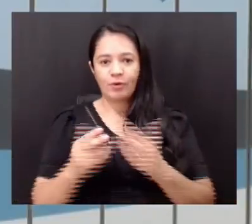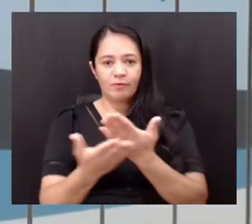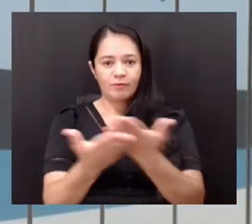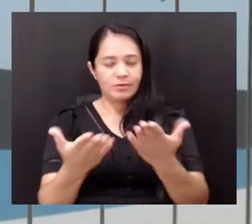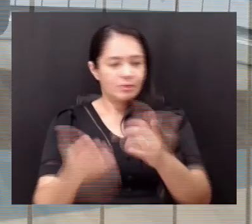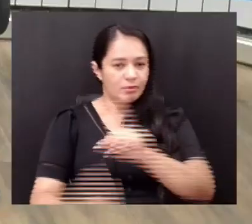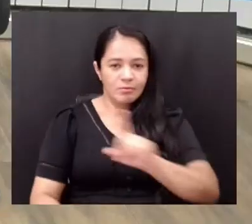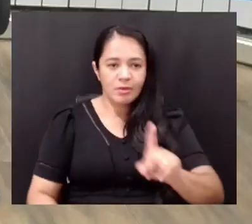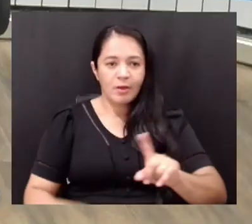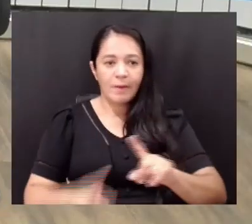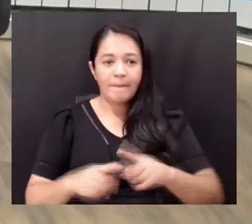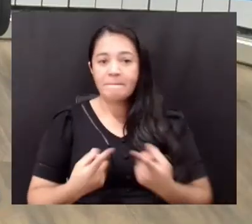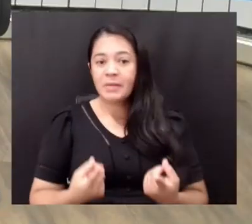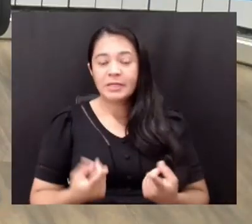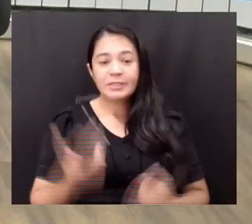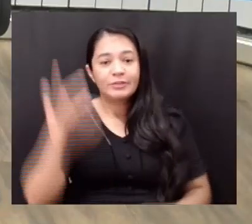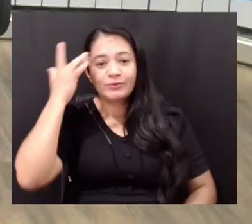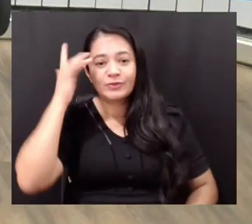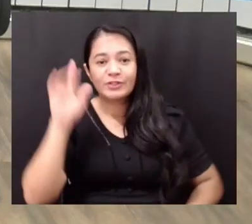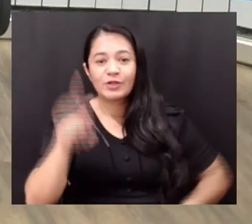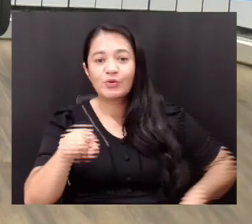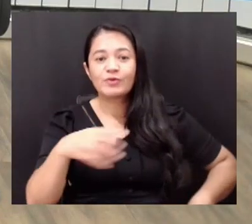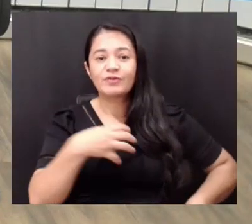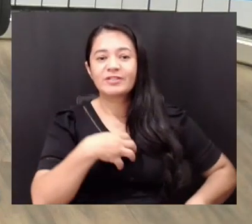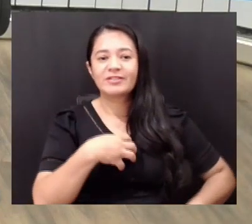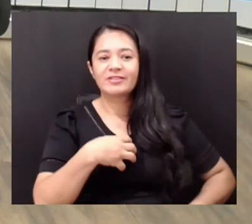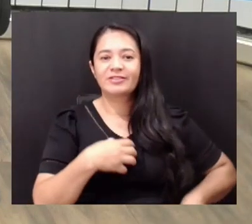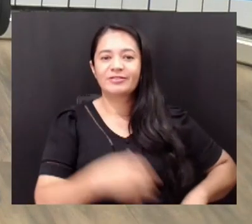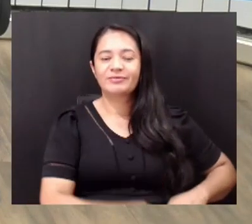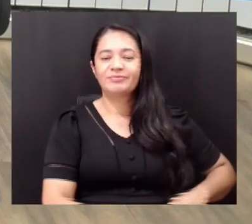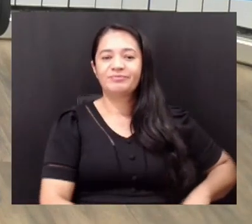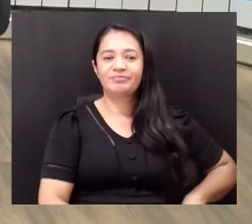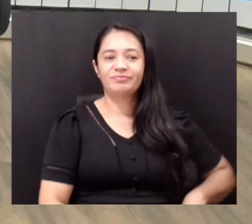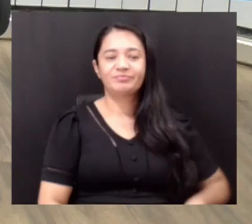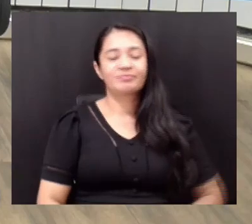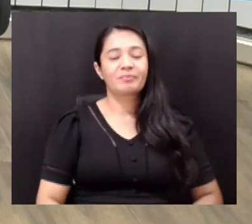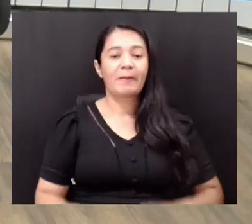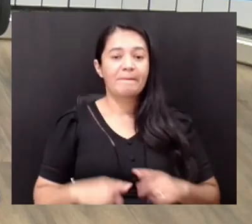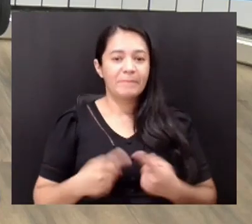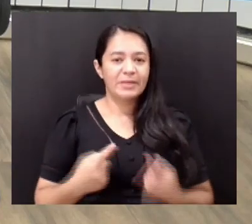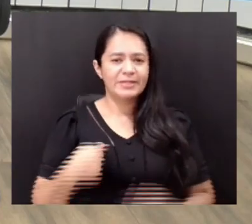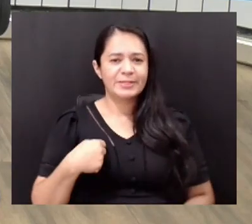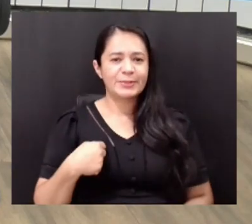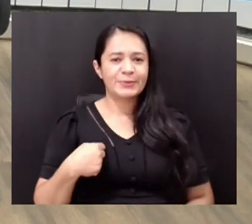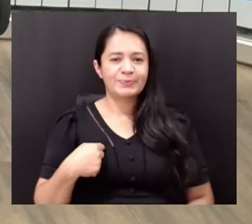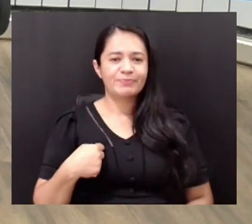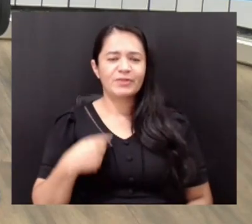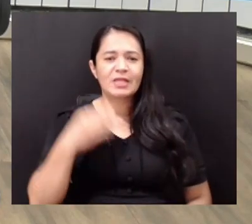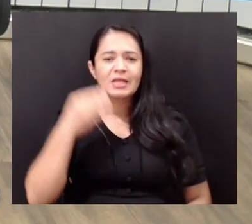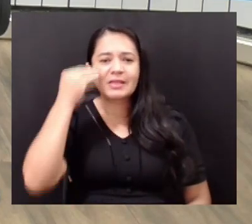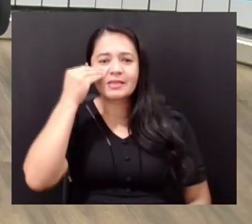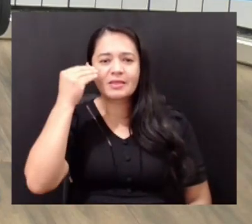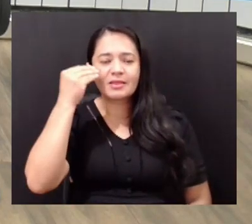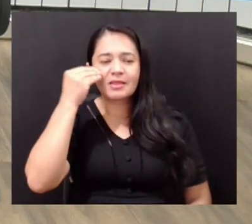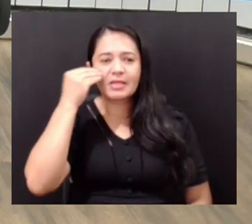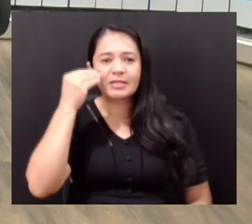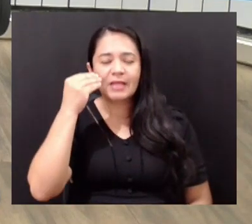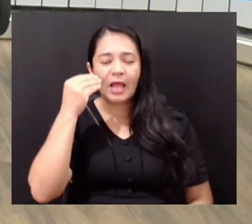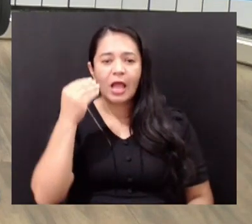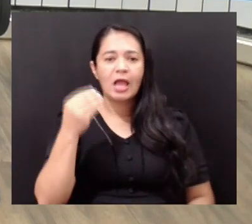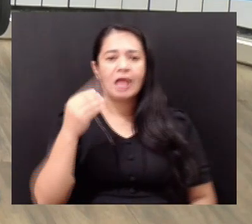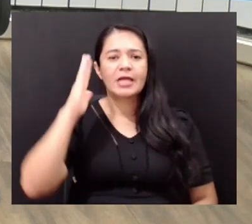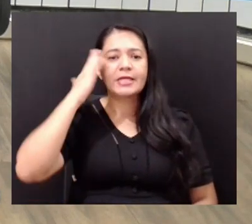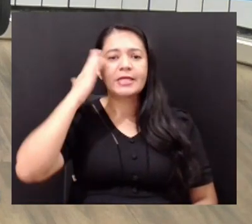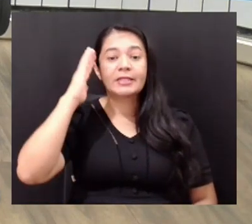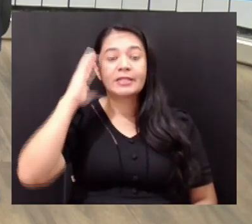que você está sentindo e a gente tem histórias diferentes. Mas eu vou tentar compreender a sua dor naquele